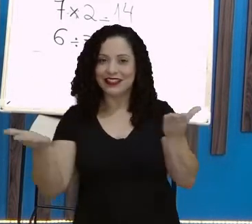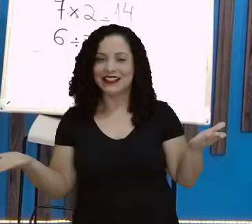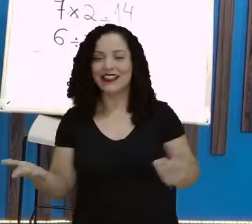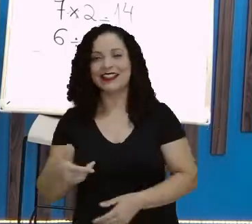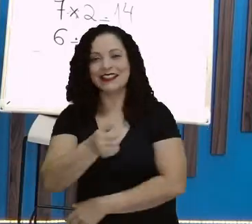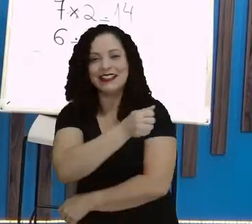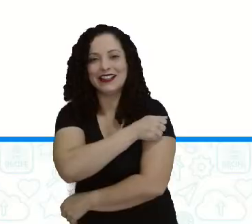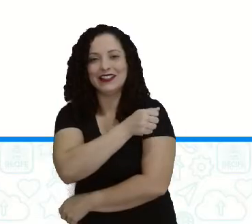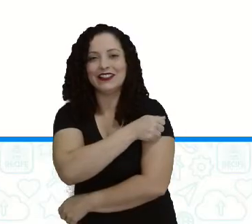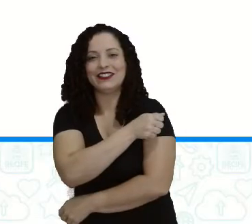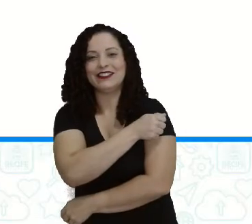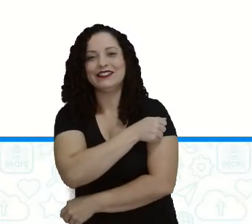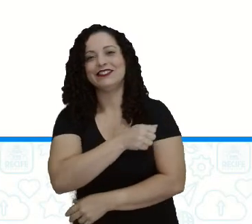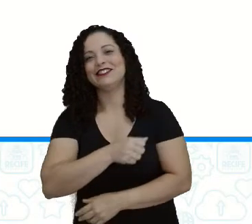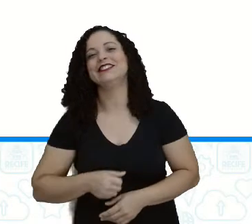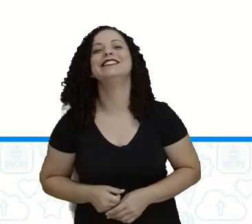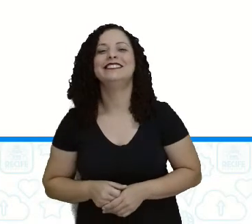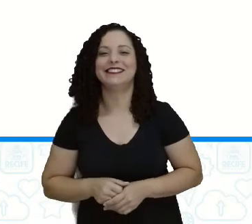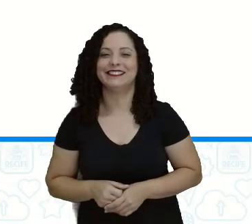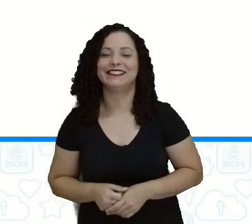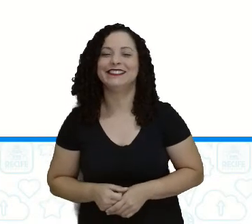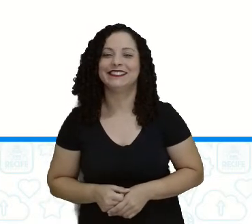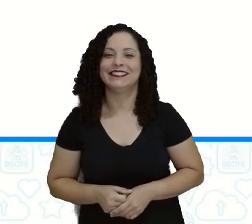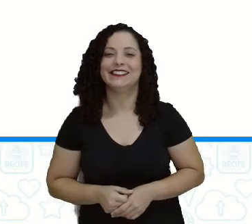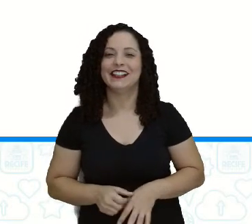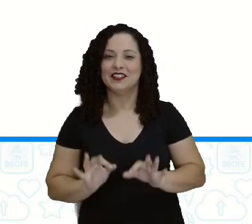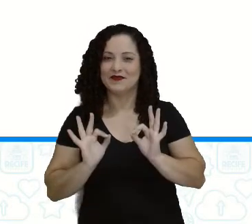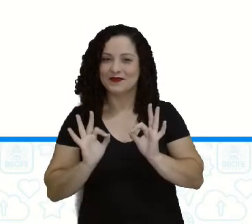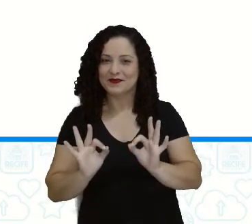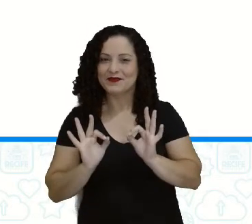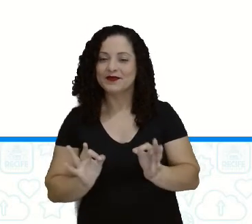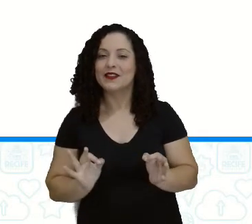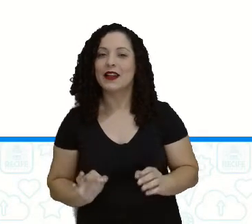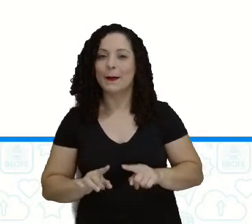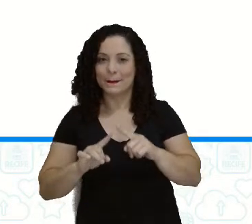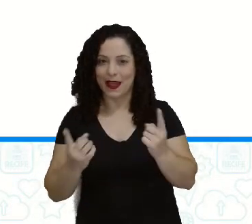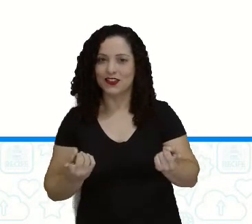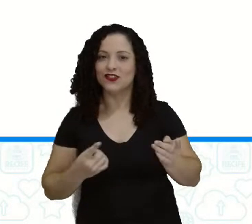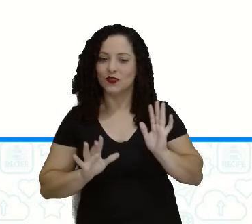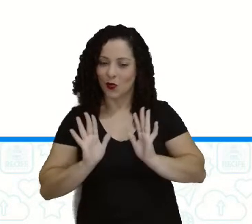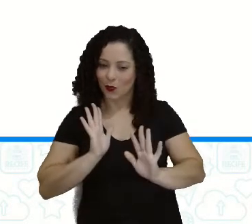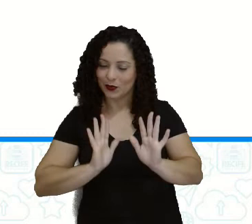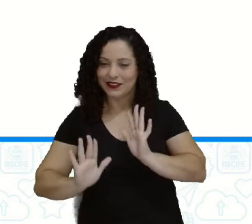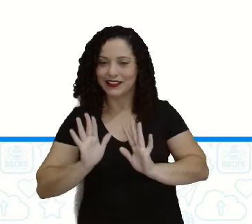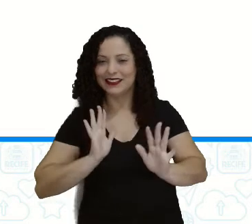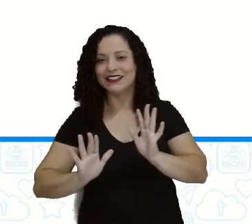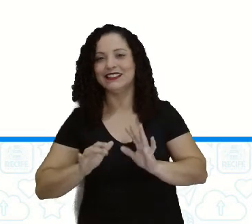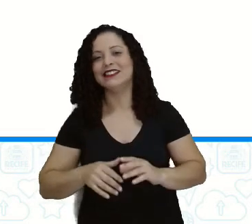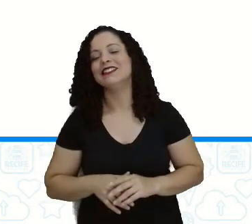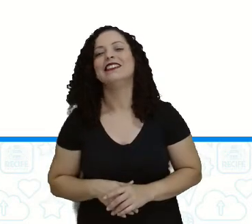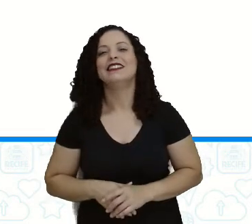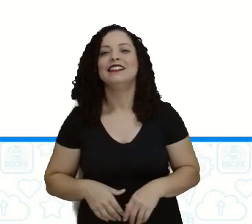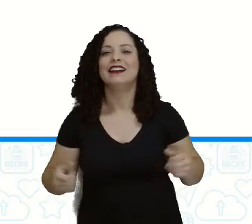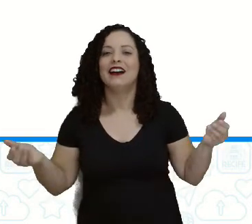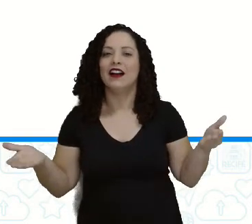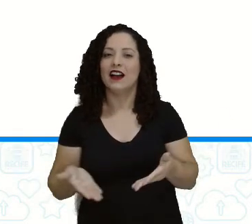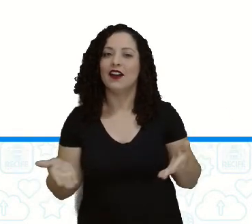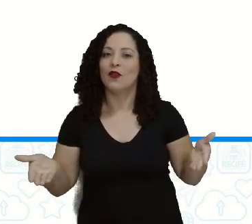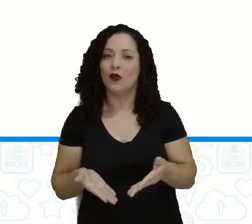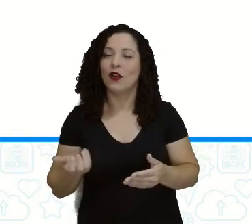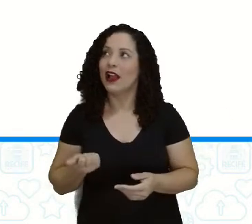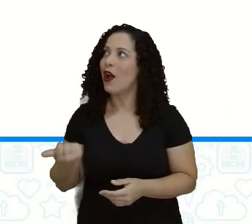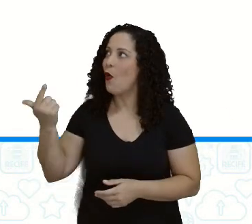Oi, aprecie, professora Sandra. Aprecie com moderação, né? Tem que ter cuidado. Isso mesmo. Vamos agora para mais um probleminha,